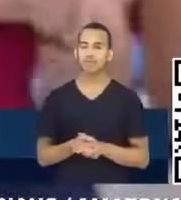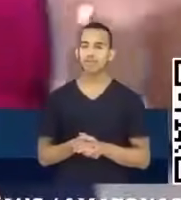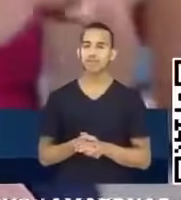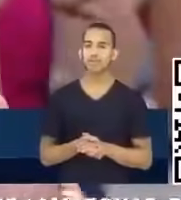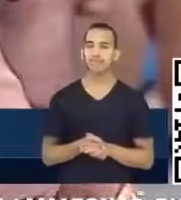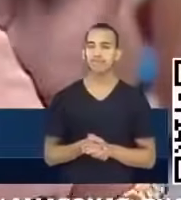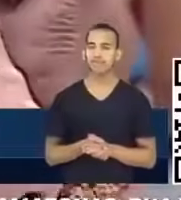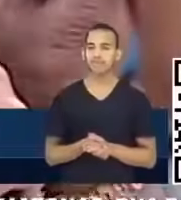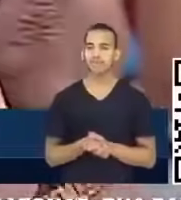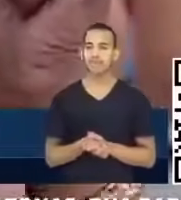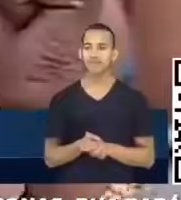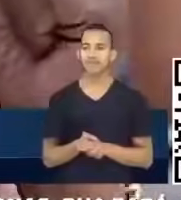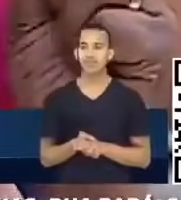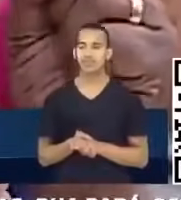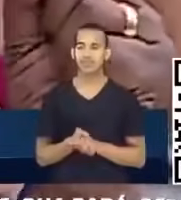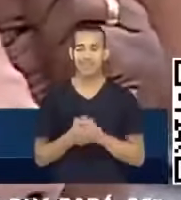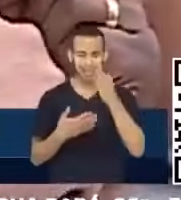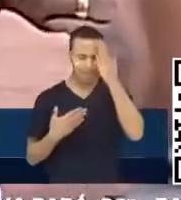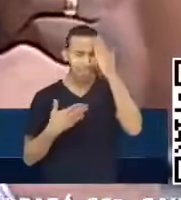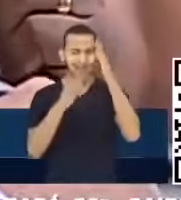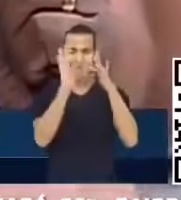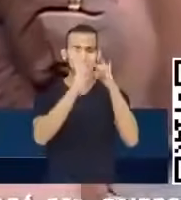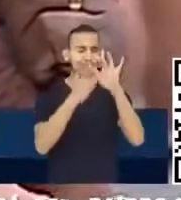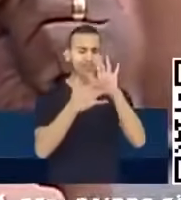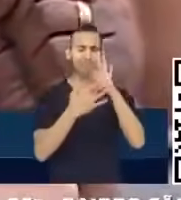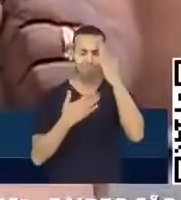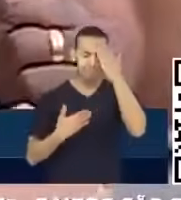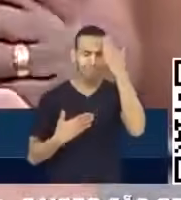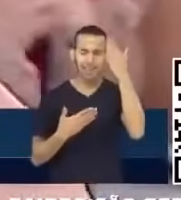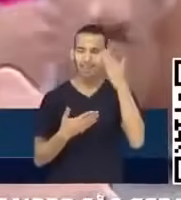e obrigado Jesus